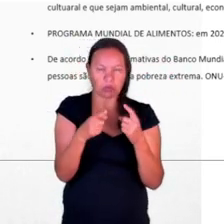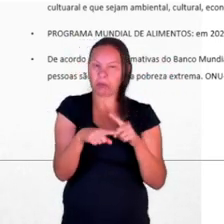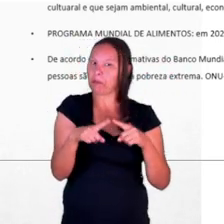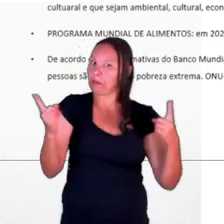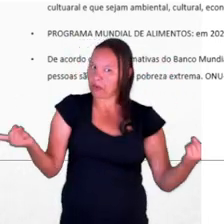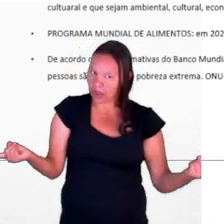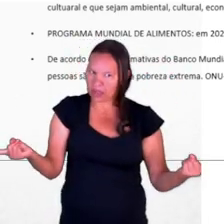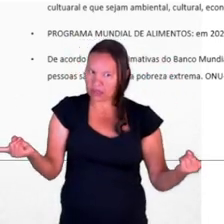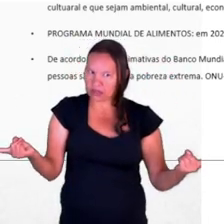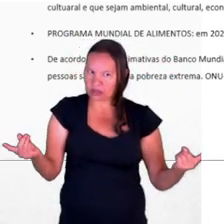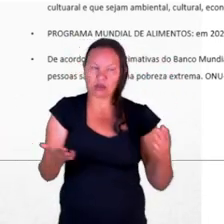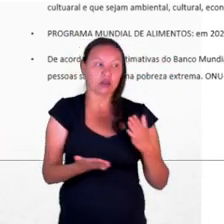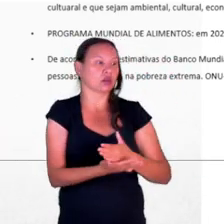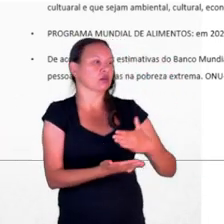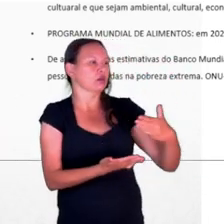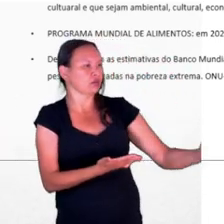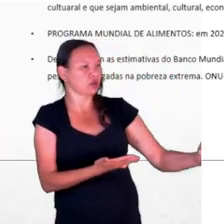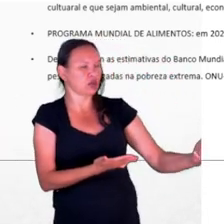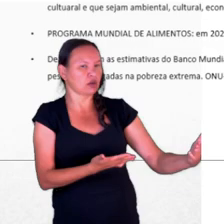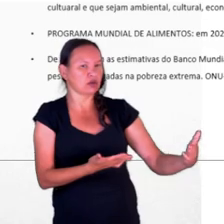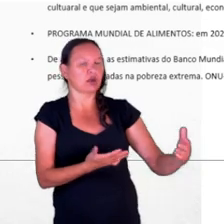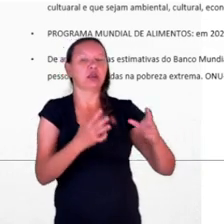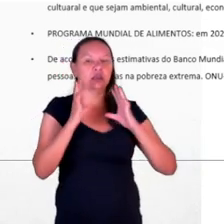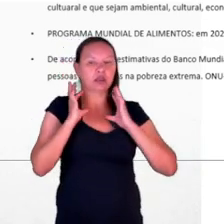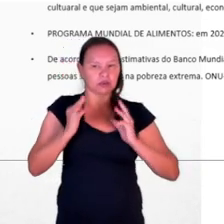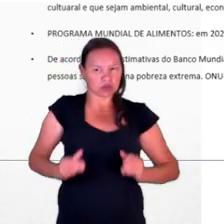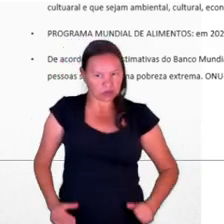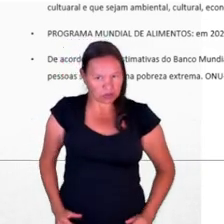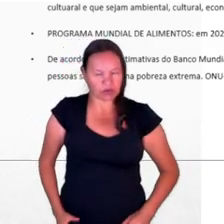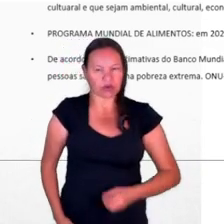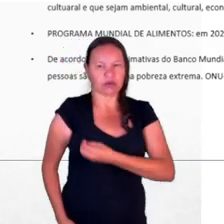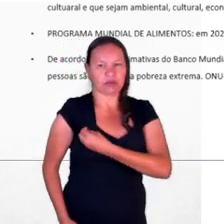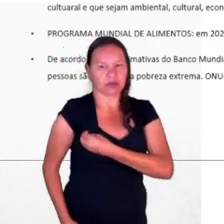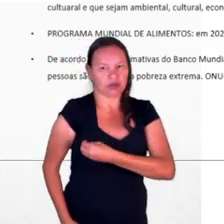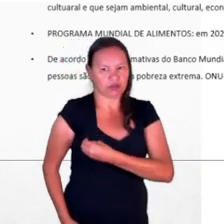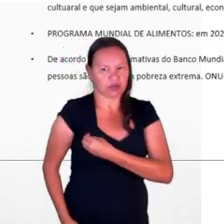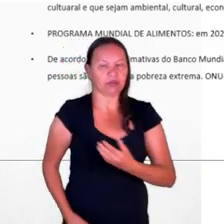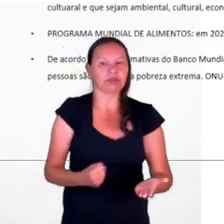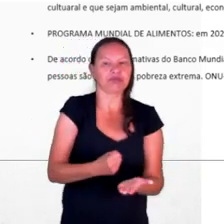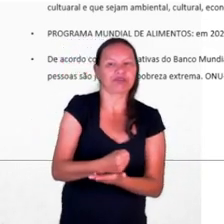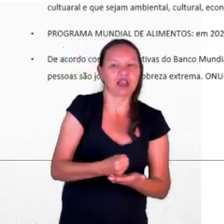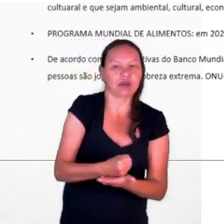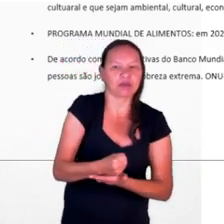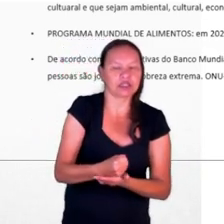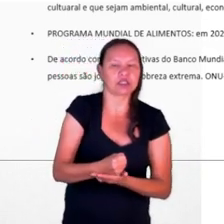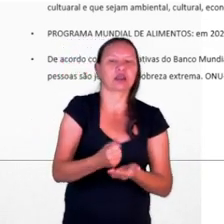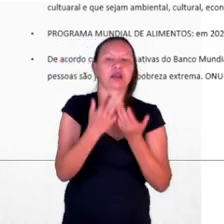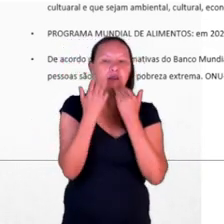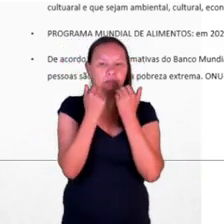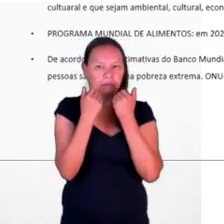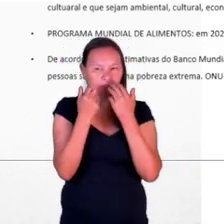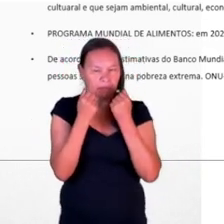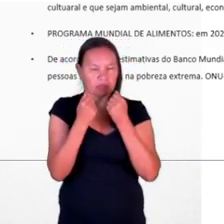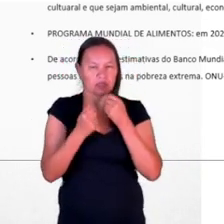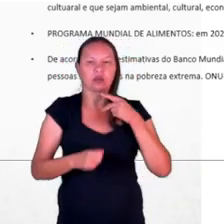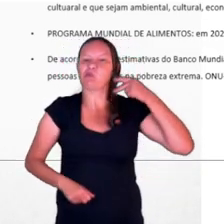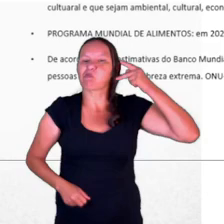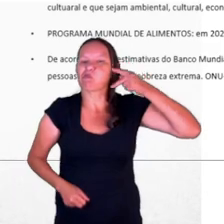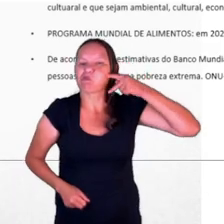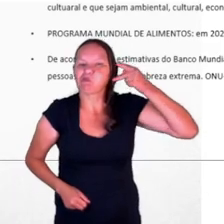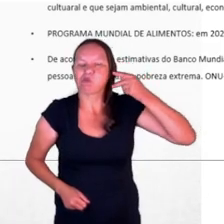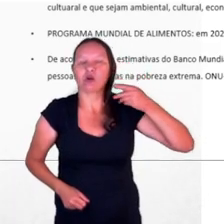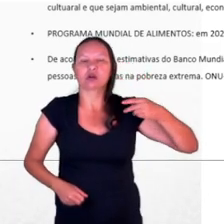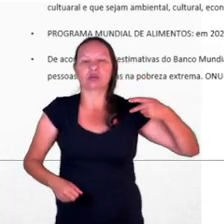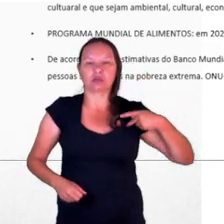acesso a outras necessidades essenciais tendo como base práticas alimentares promotoras da saúde que